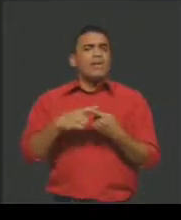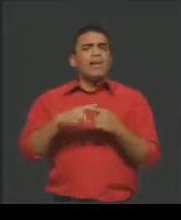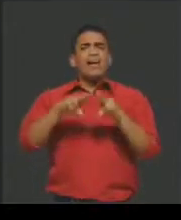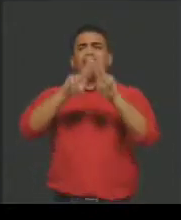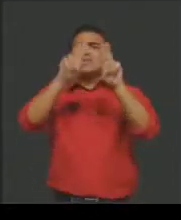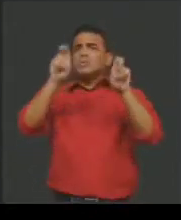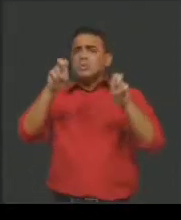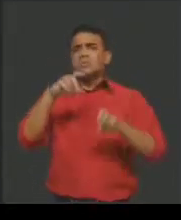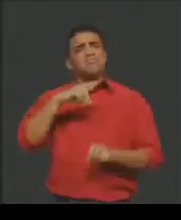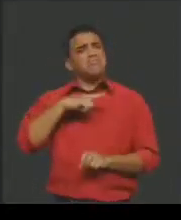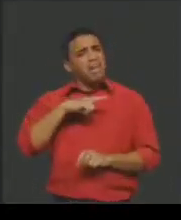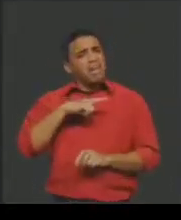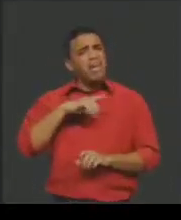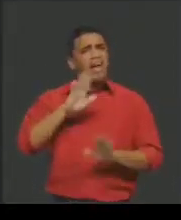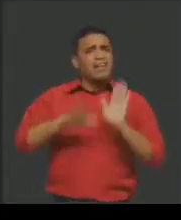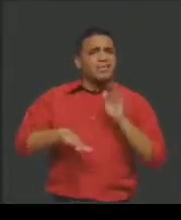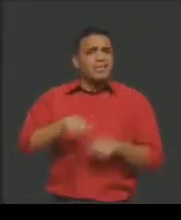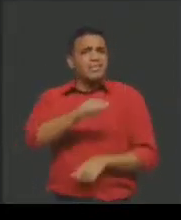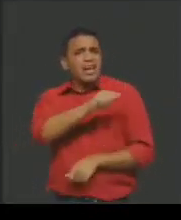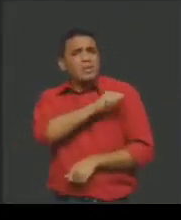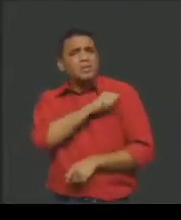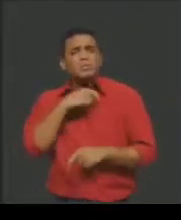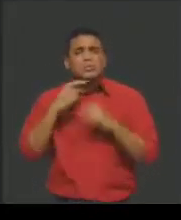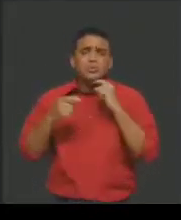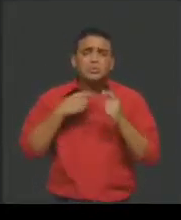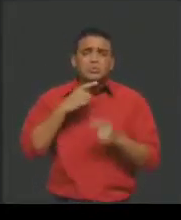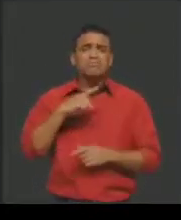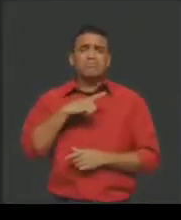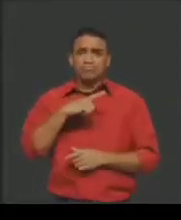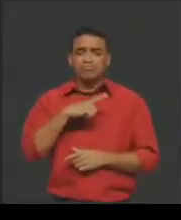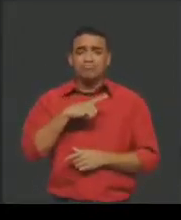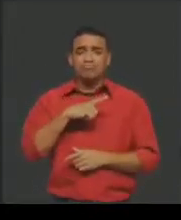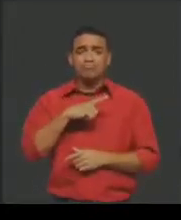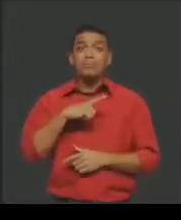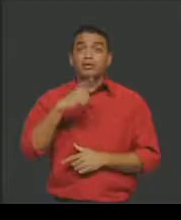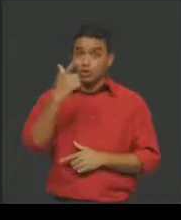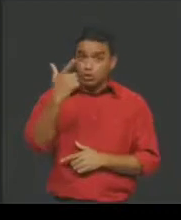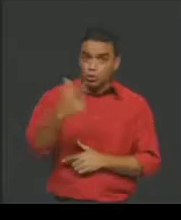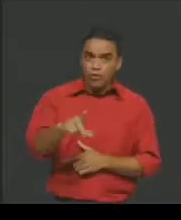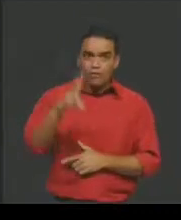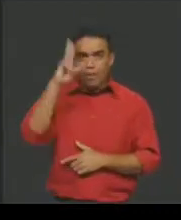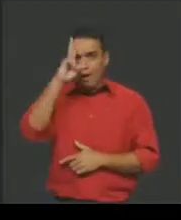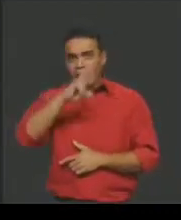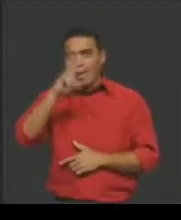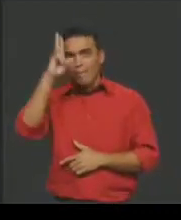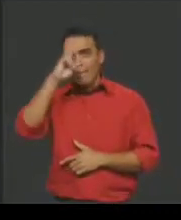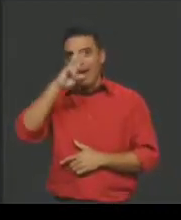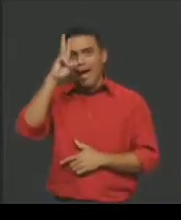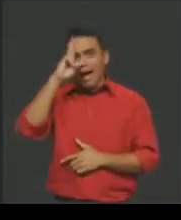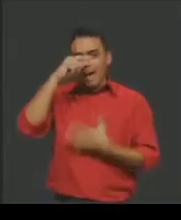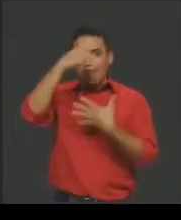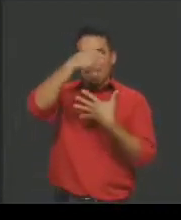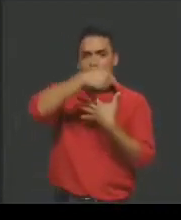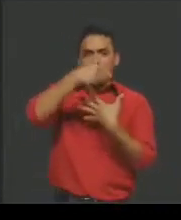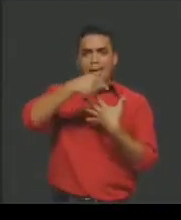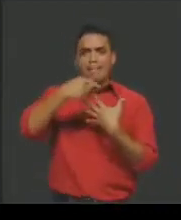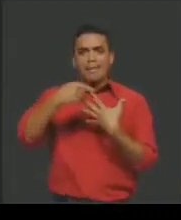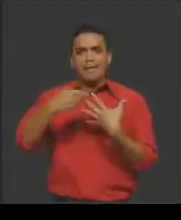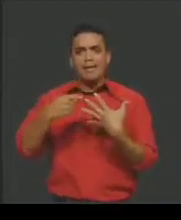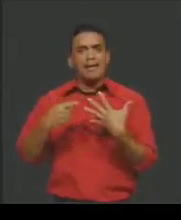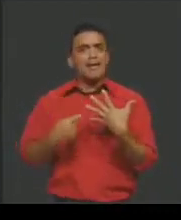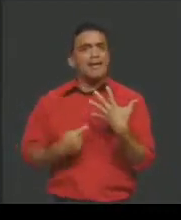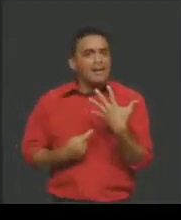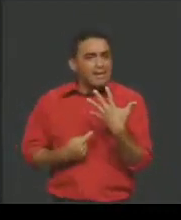dúvidas para o aluno. E aí nós vamos entrar aqui relembrando alguns componentes dos circuitos e relembrando